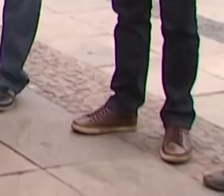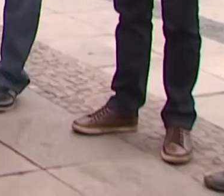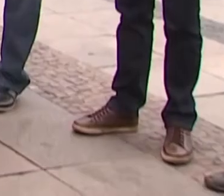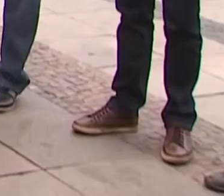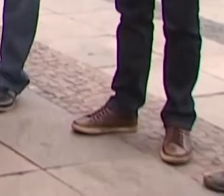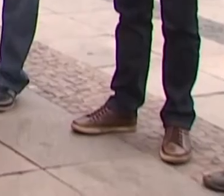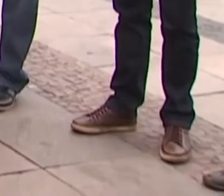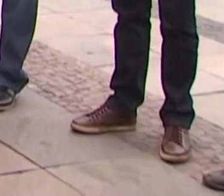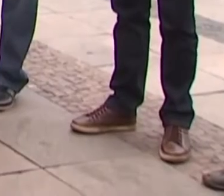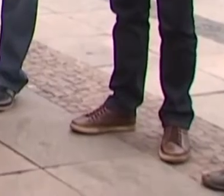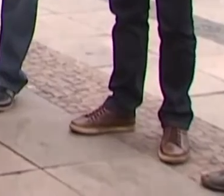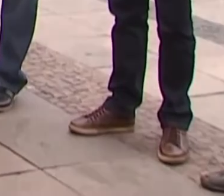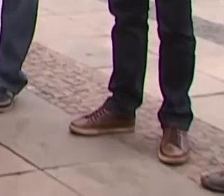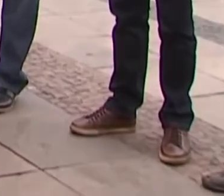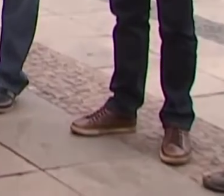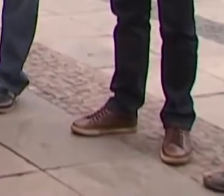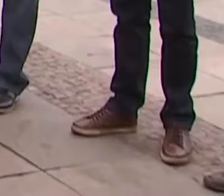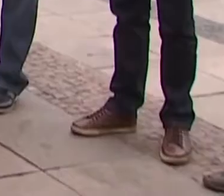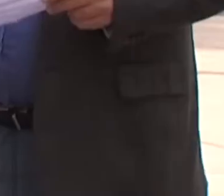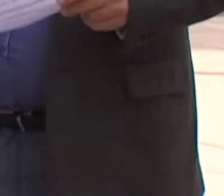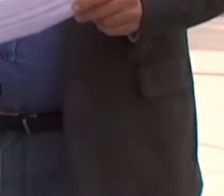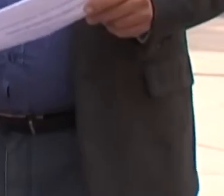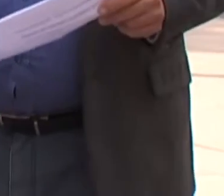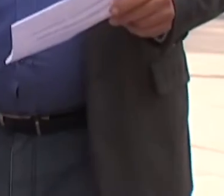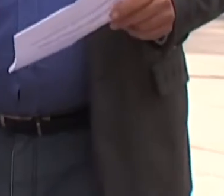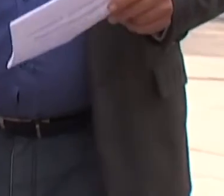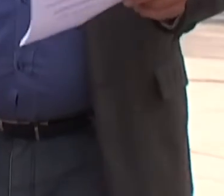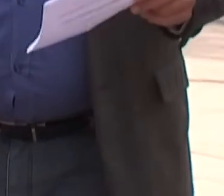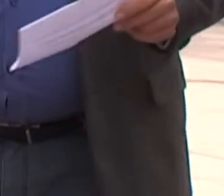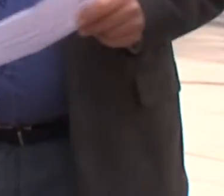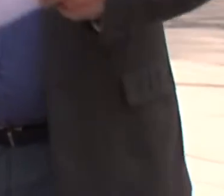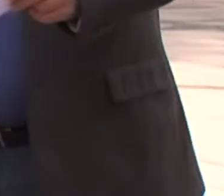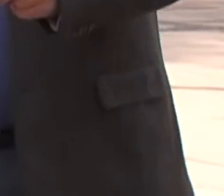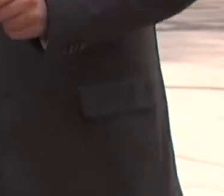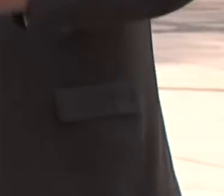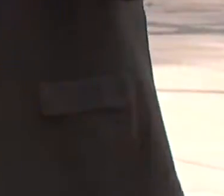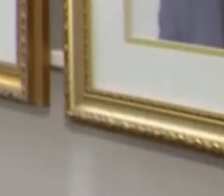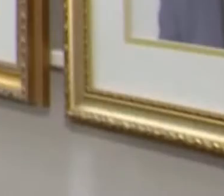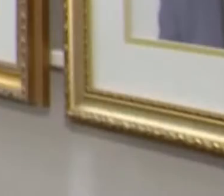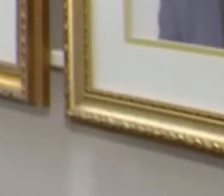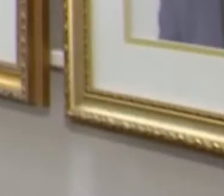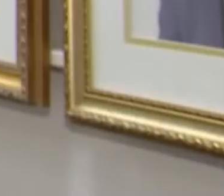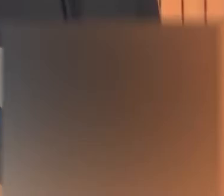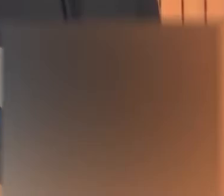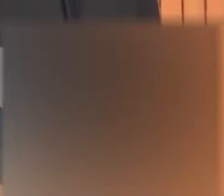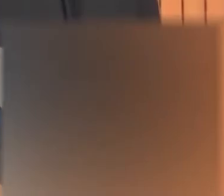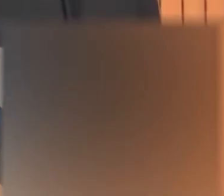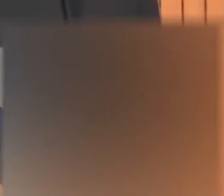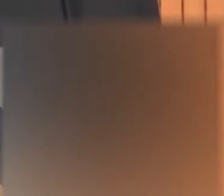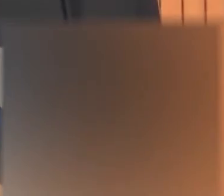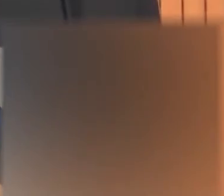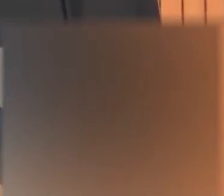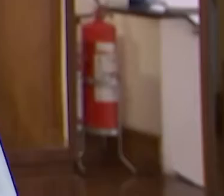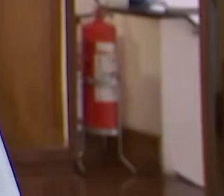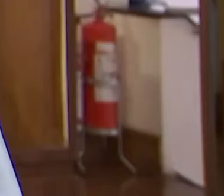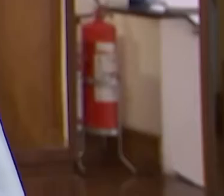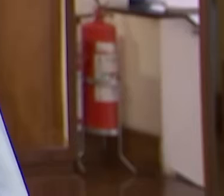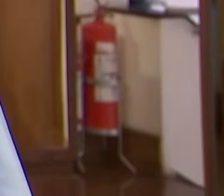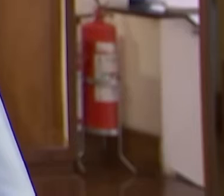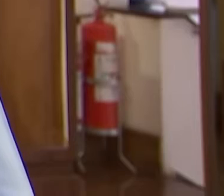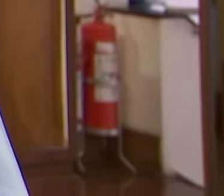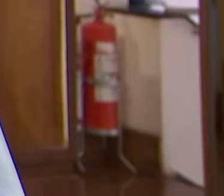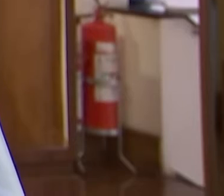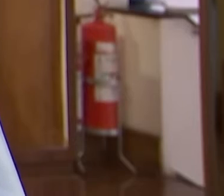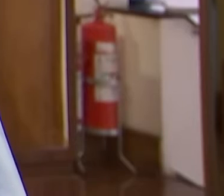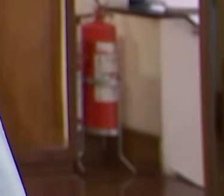demais. Fazem parte da comissão os vereadores Jorge Schneider, Carlinhos Camelô, Paulo Haddad e Paulo Gaspar. Hoje